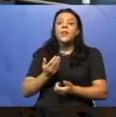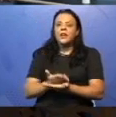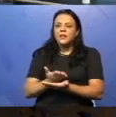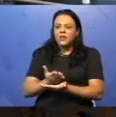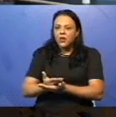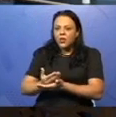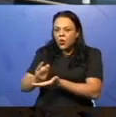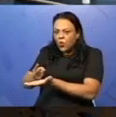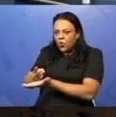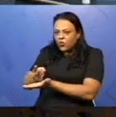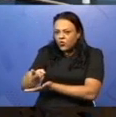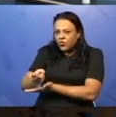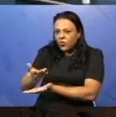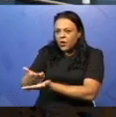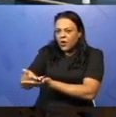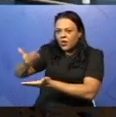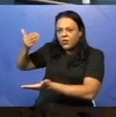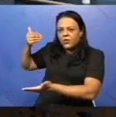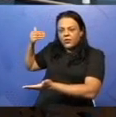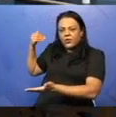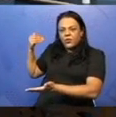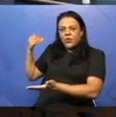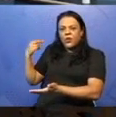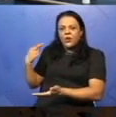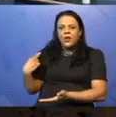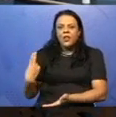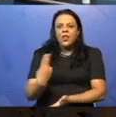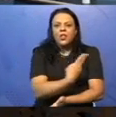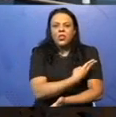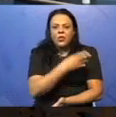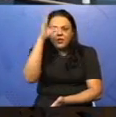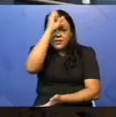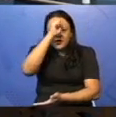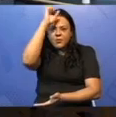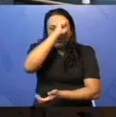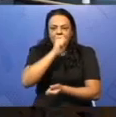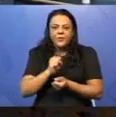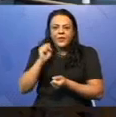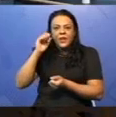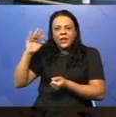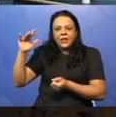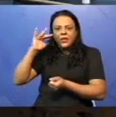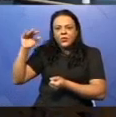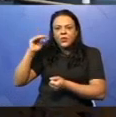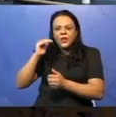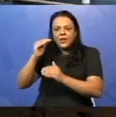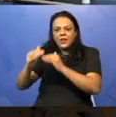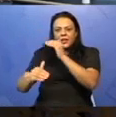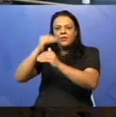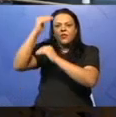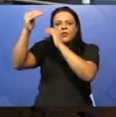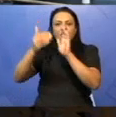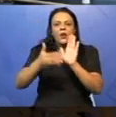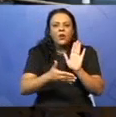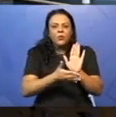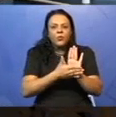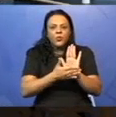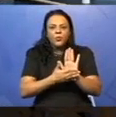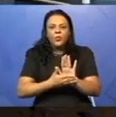aula anterior, onde nós estudamos sobre a teoria da evolução proposta por